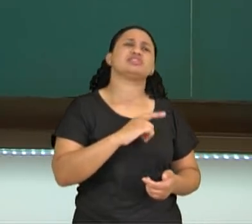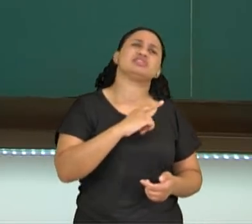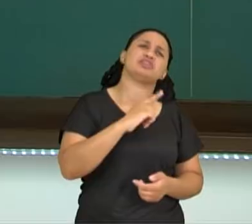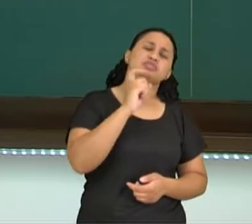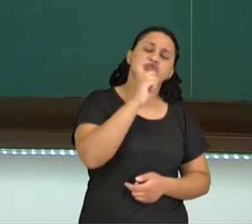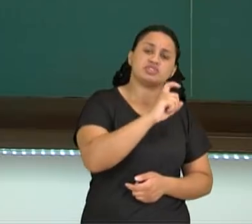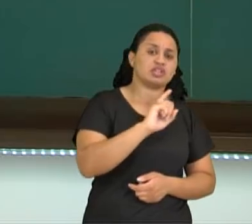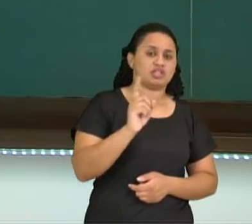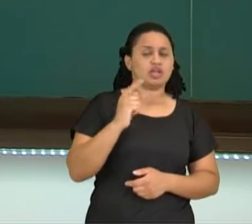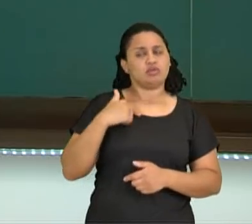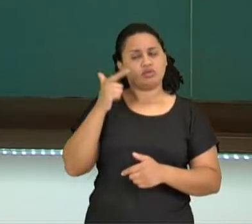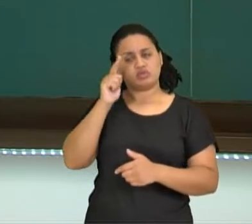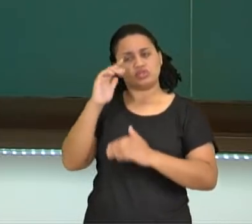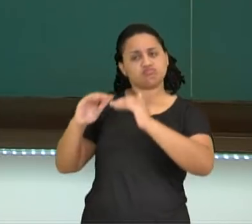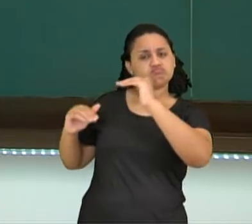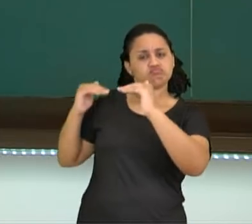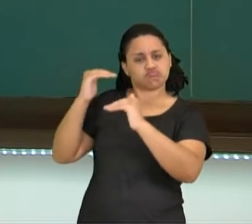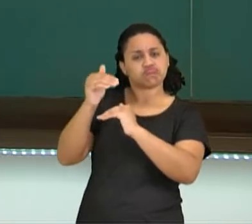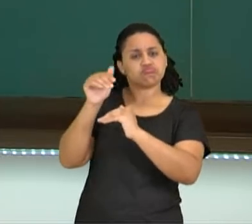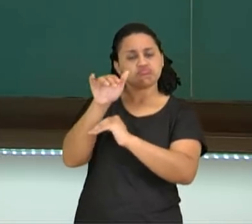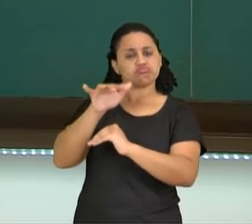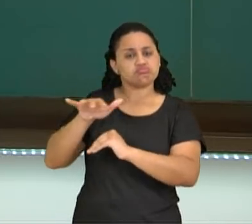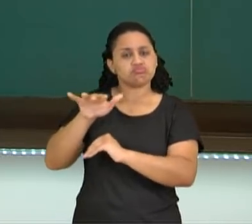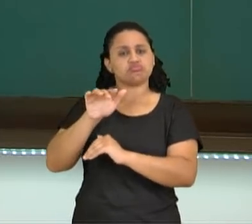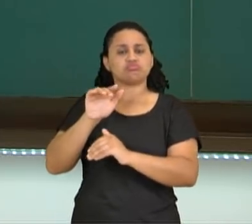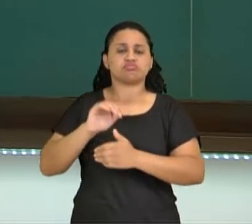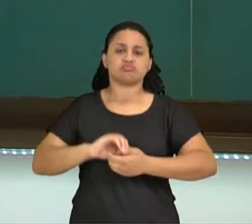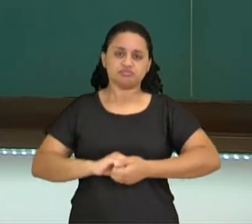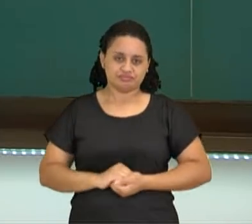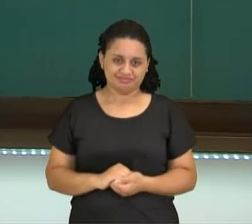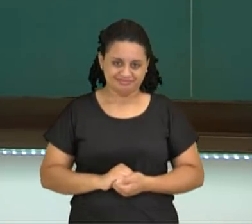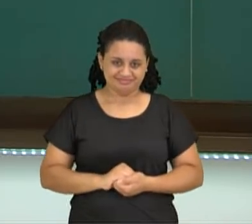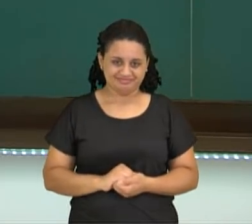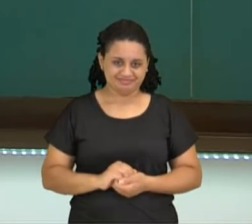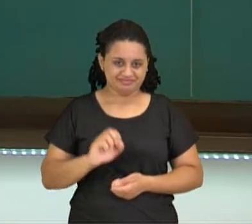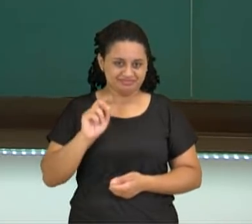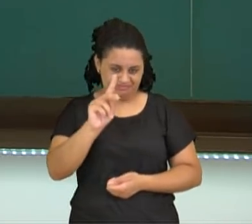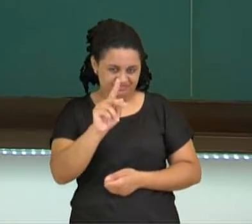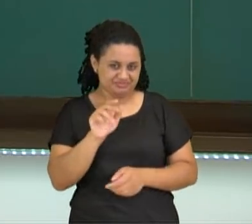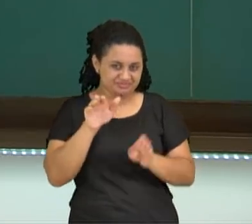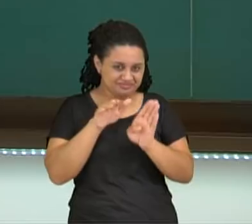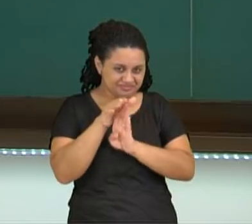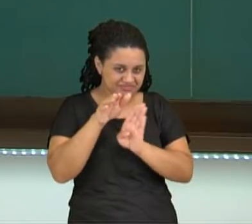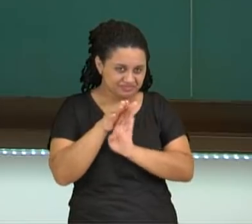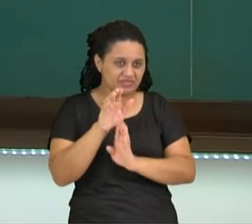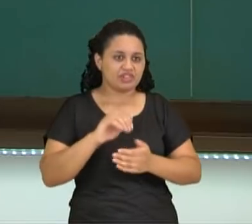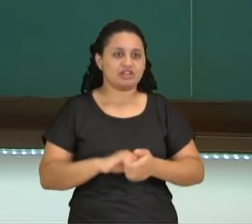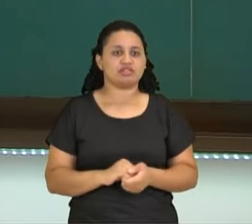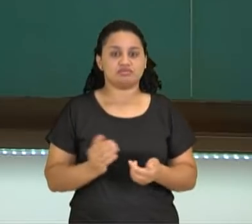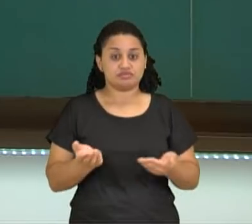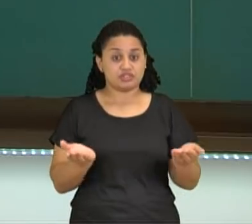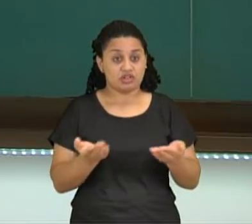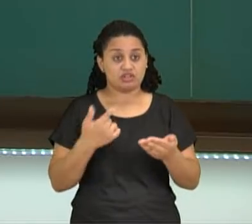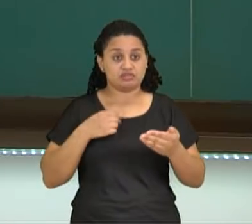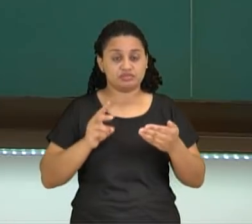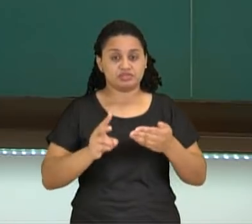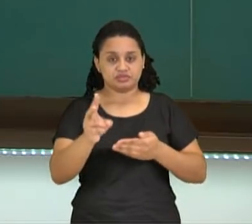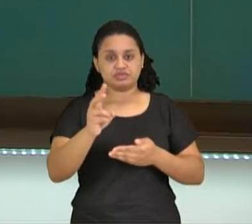dificuldade, não, superei. Tem uma superação. Ok? Fica a dica. Vamos adiante?